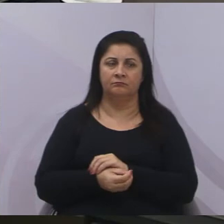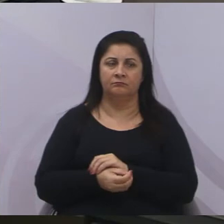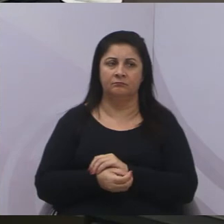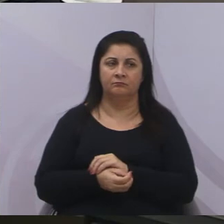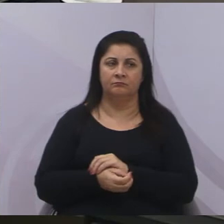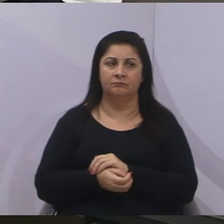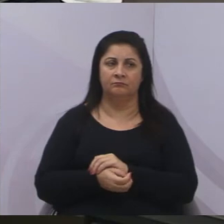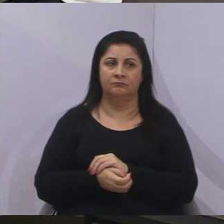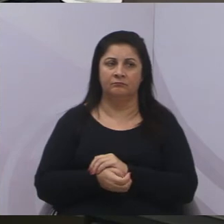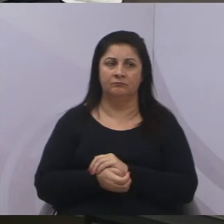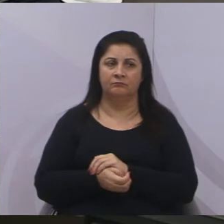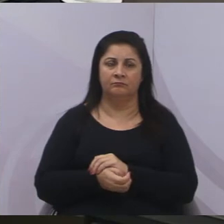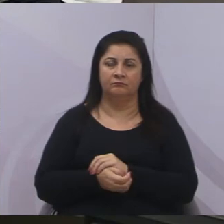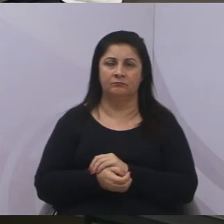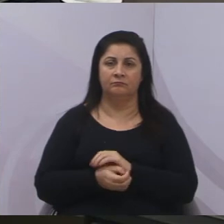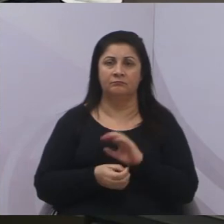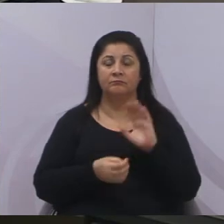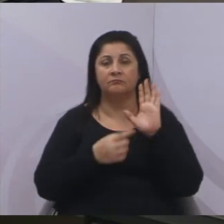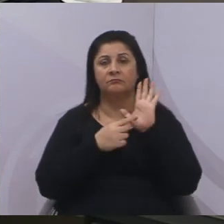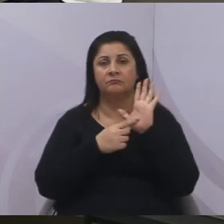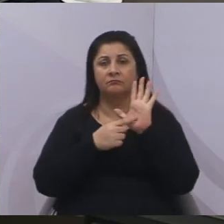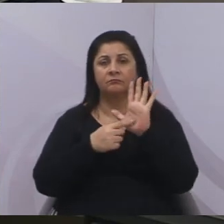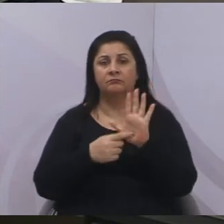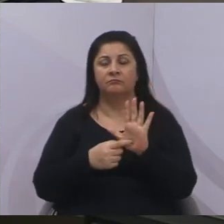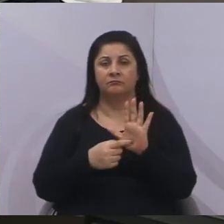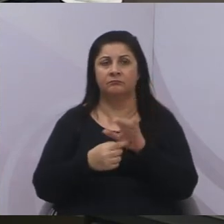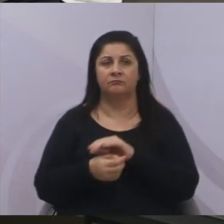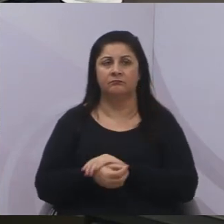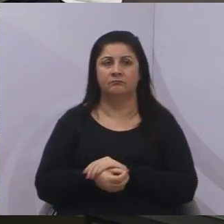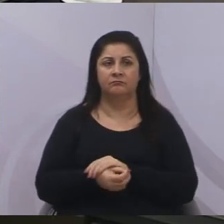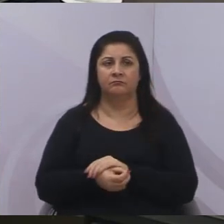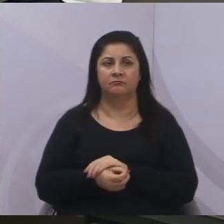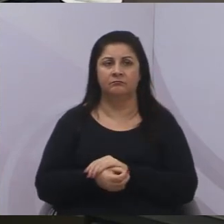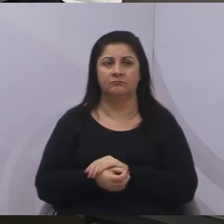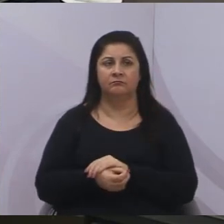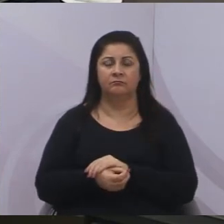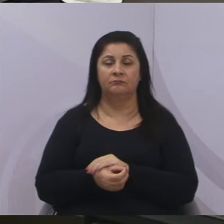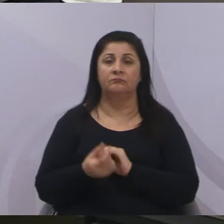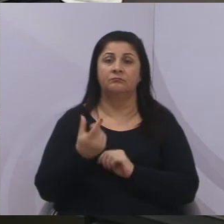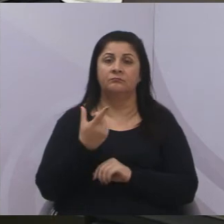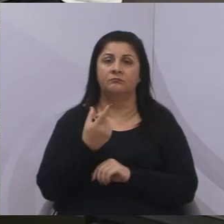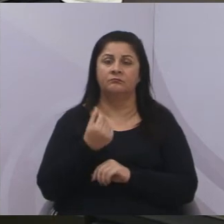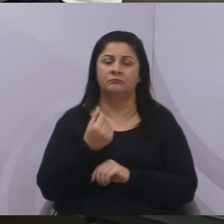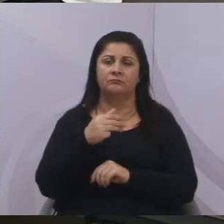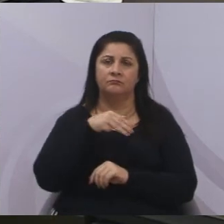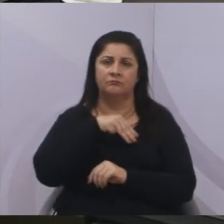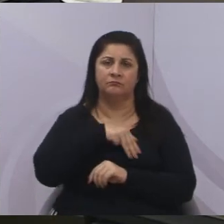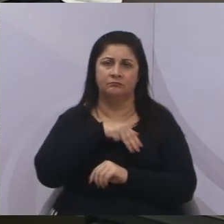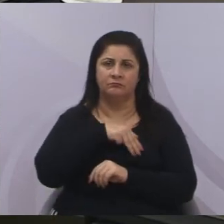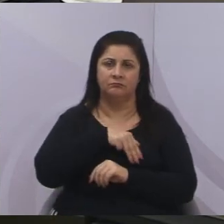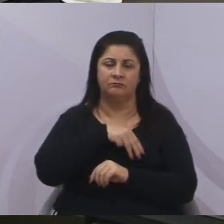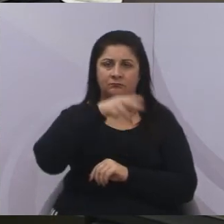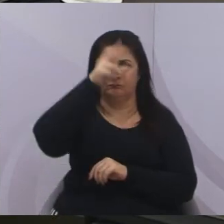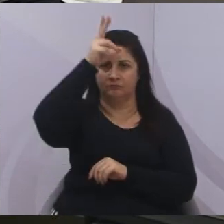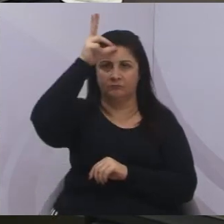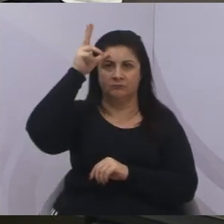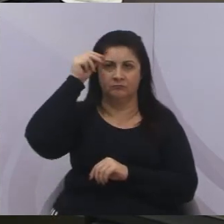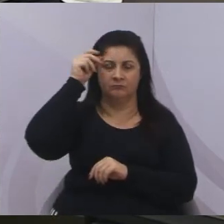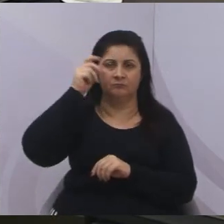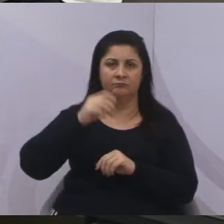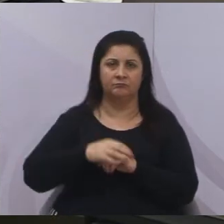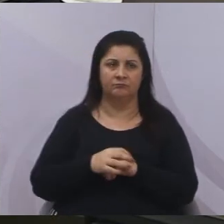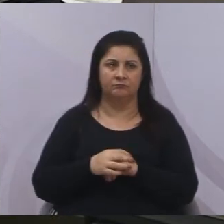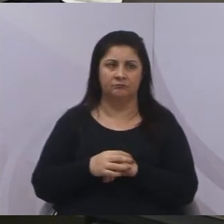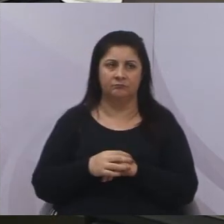E foi mostrado o quanto que nós temos da folha de pagamento da prefeitura comprometida. Um pouquinho mais